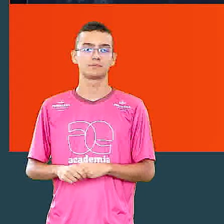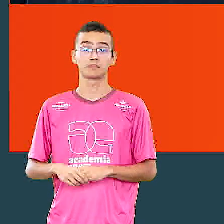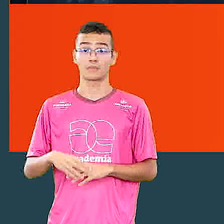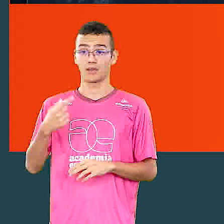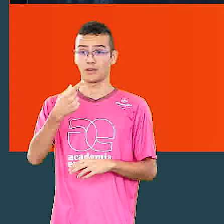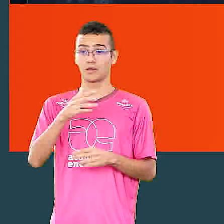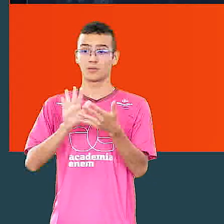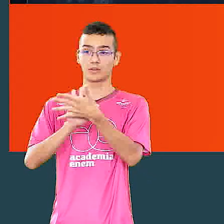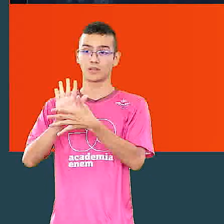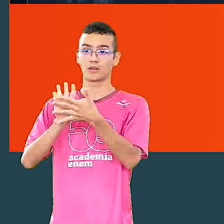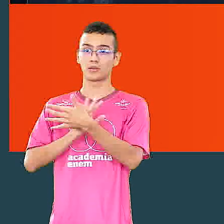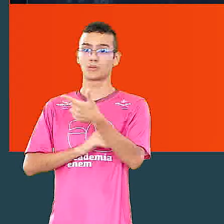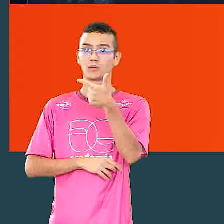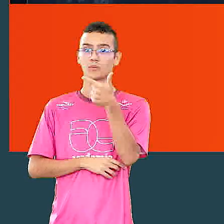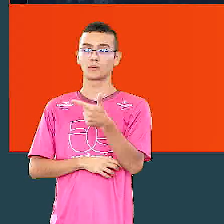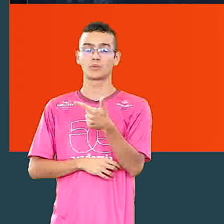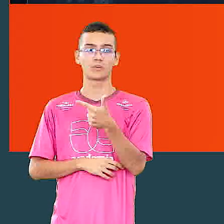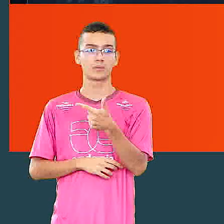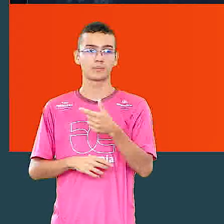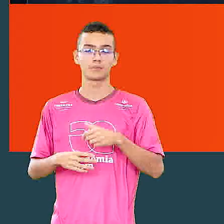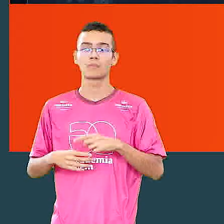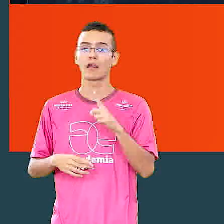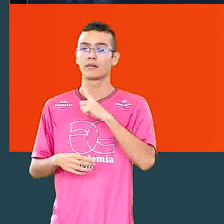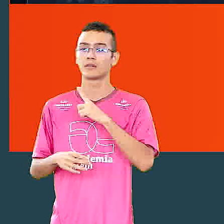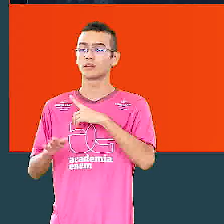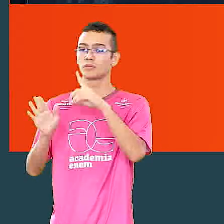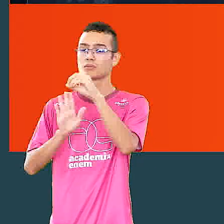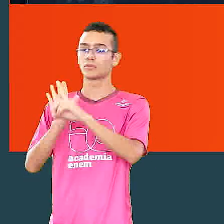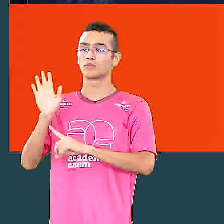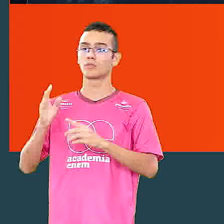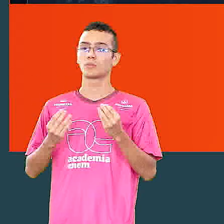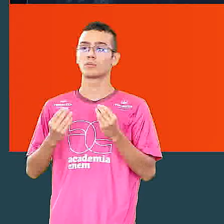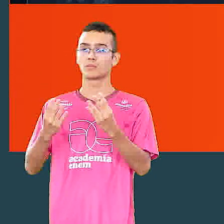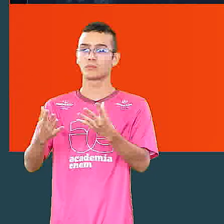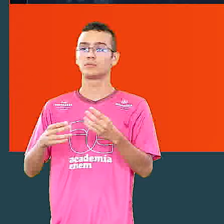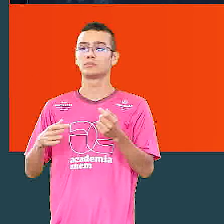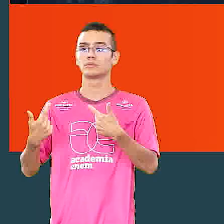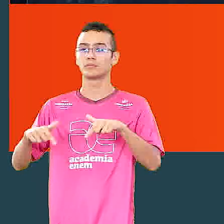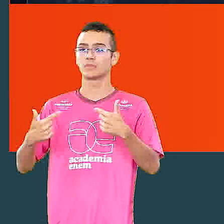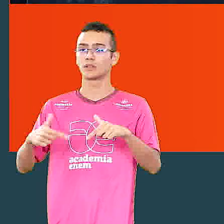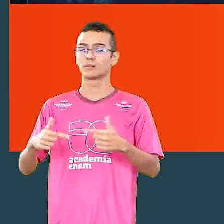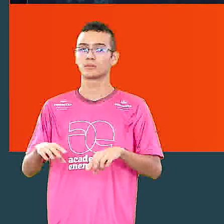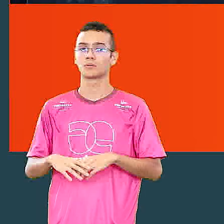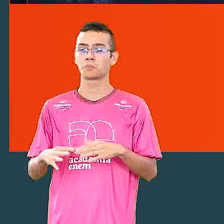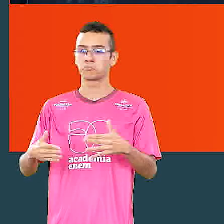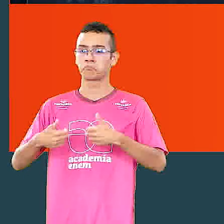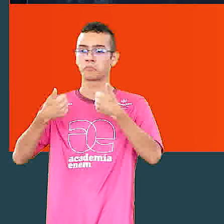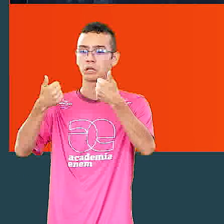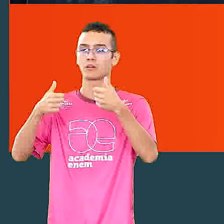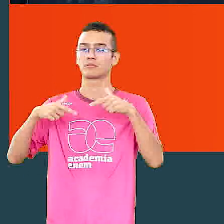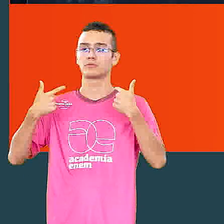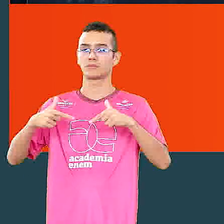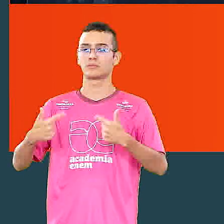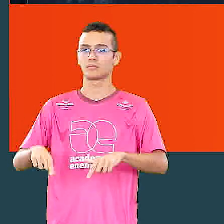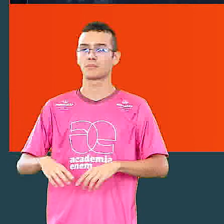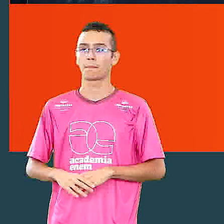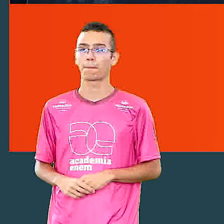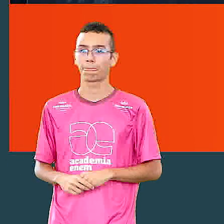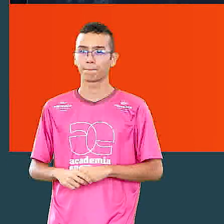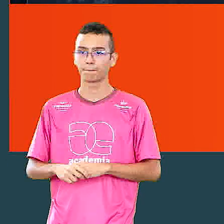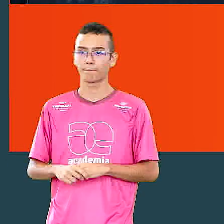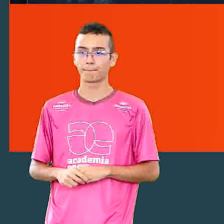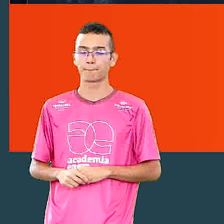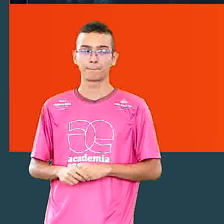Tudo que ele deseja é o quê? Garantir que o trabalhador melhore suas condições. Tá certo? Tudo bem? Diferentemente do texto 1, que está vendo só